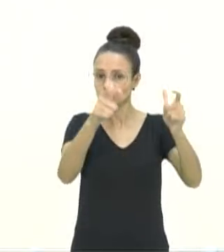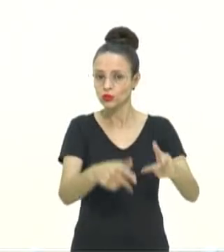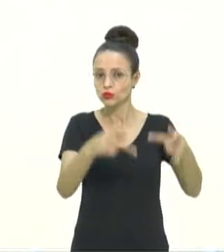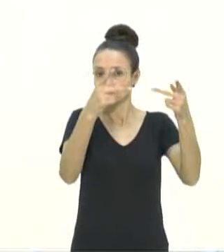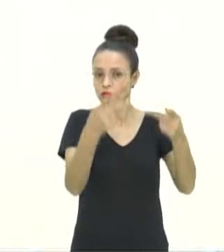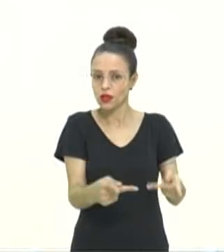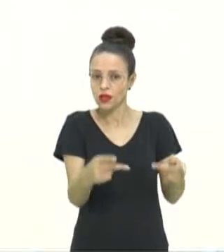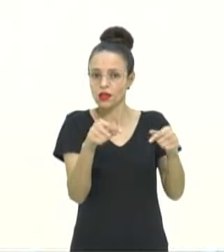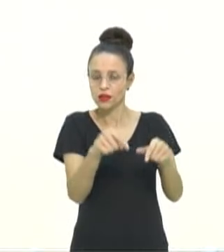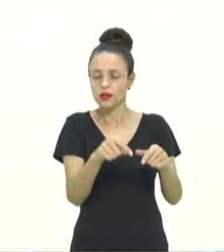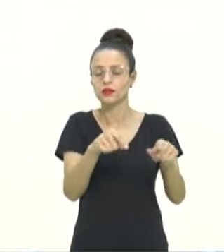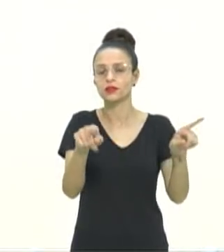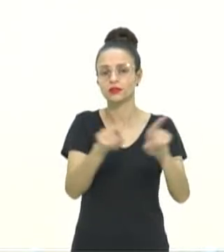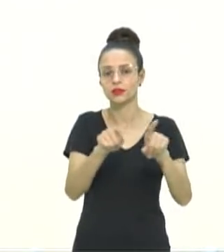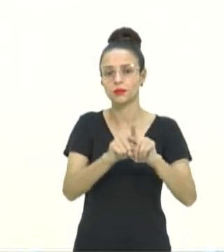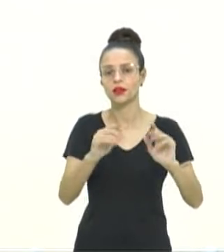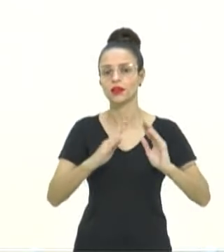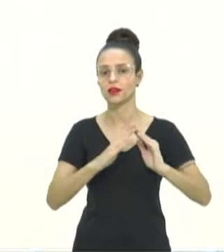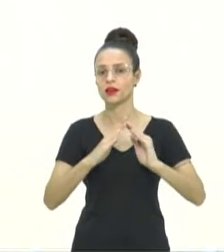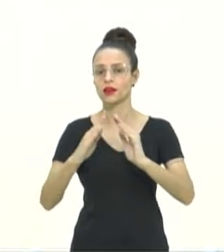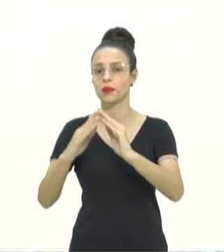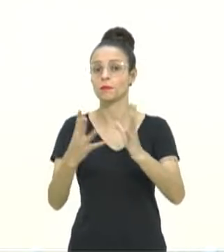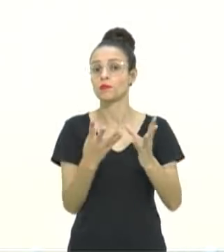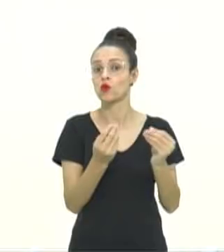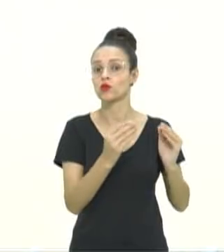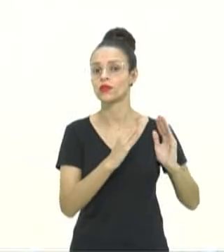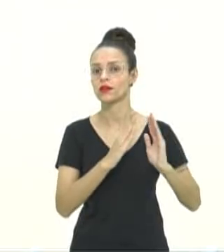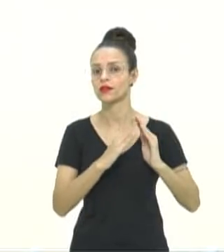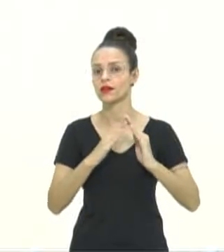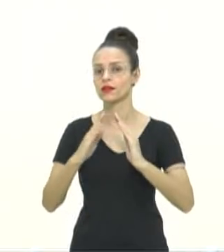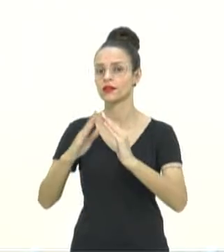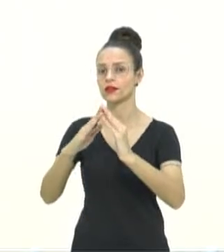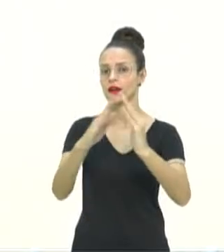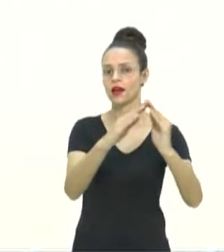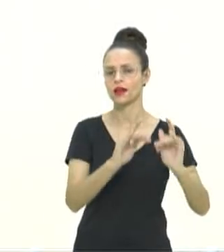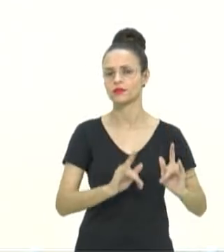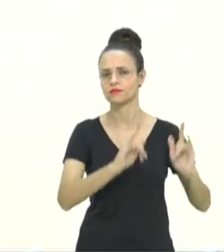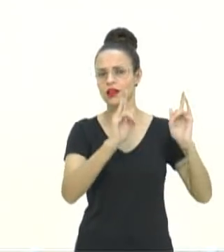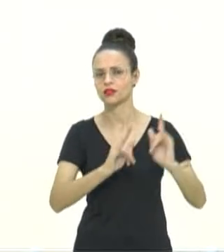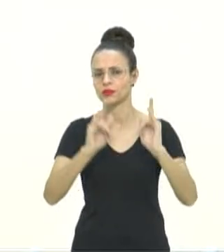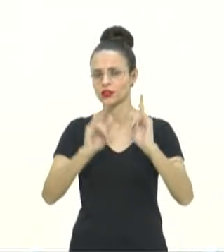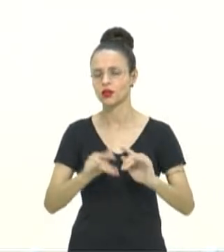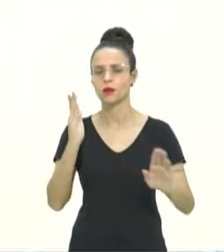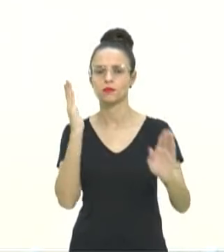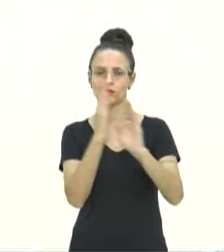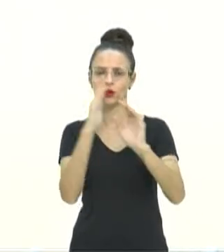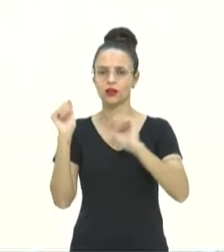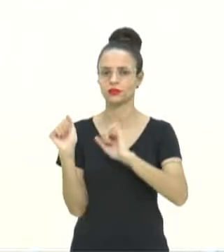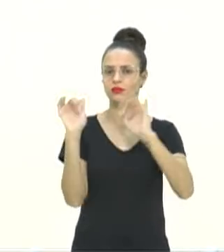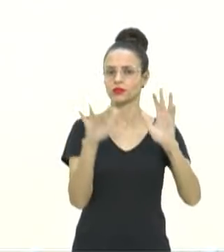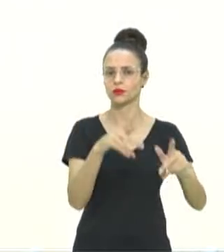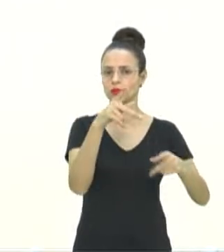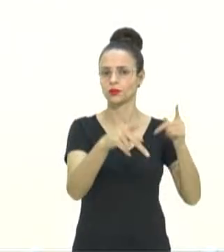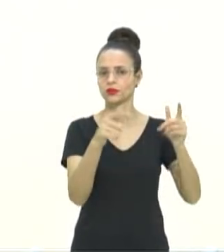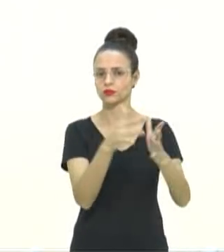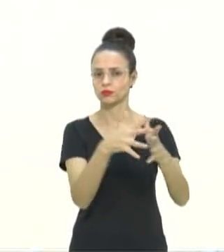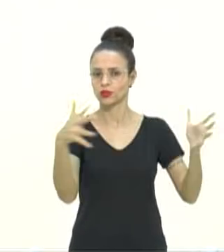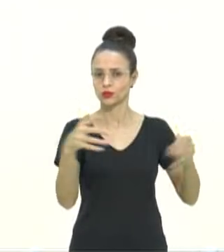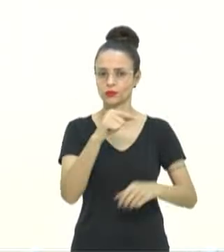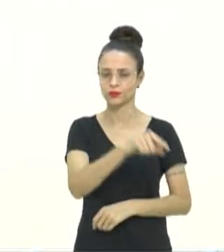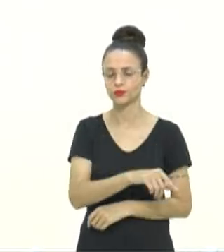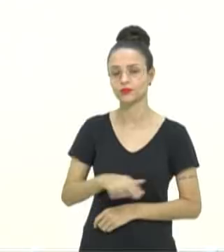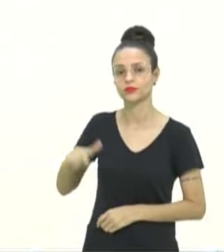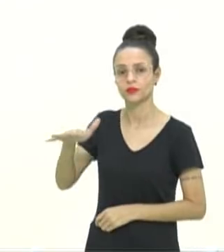áreas ali e habitações, uma grande quantidade de habitações devido a essa concentração populacional. E o